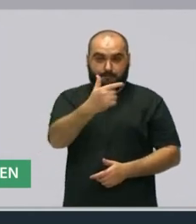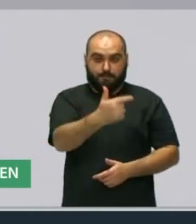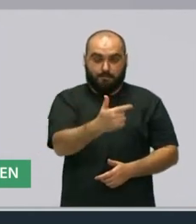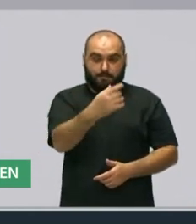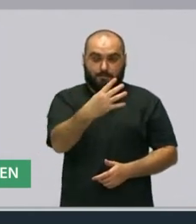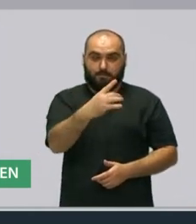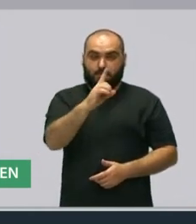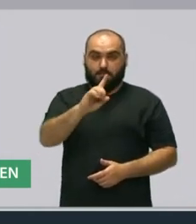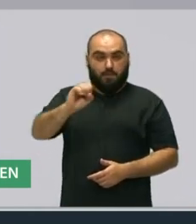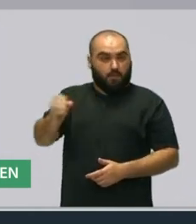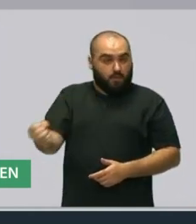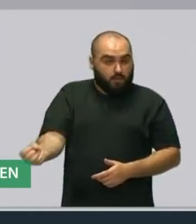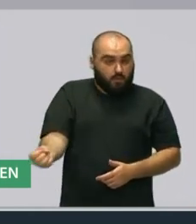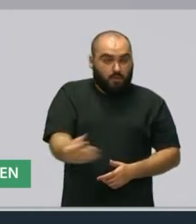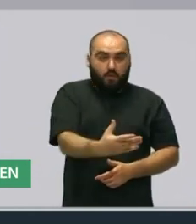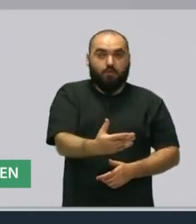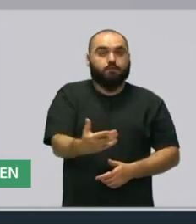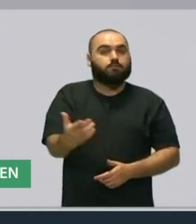241